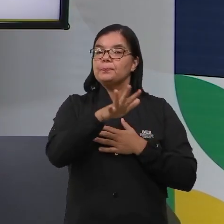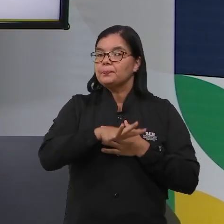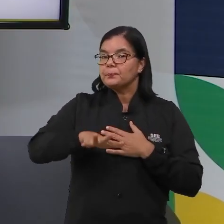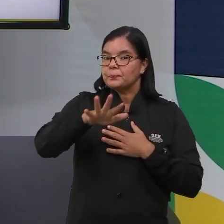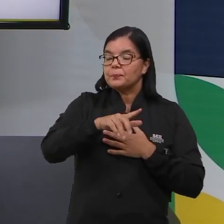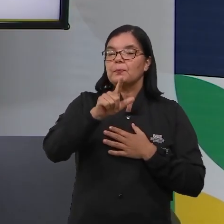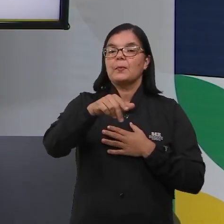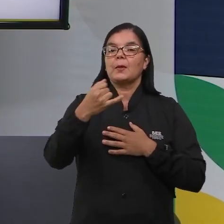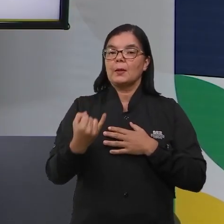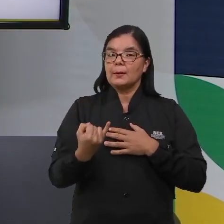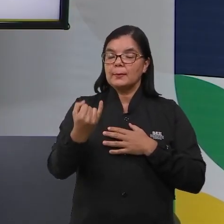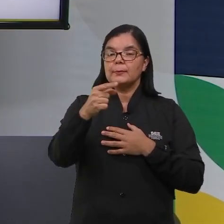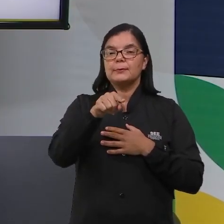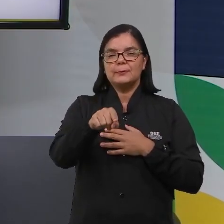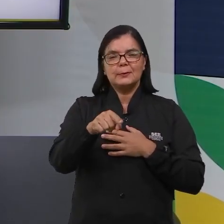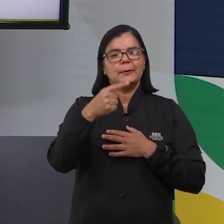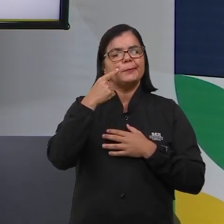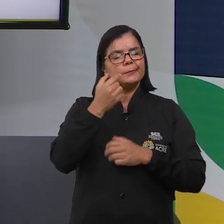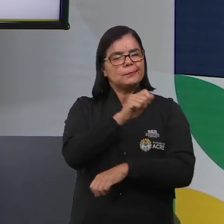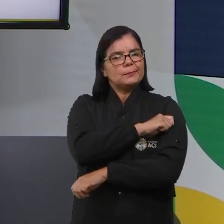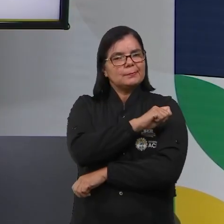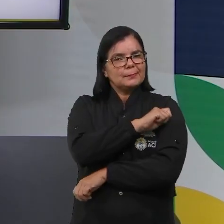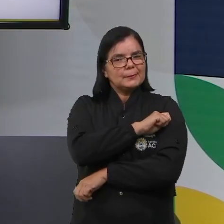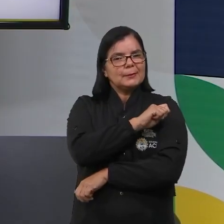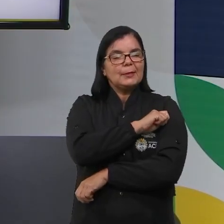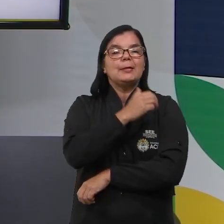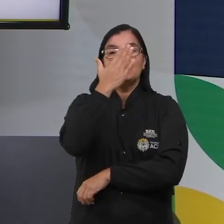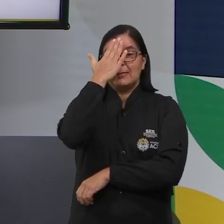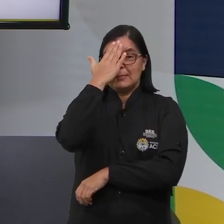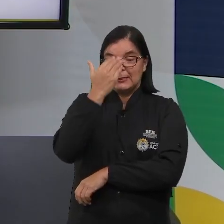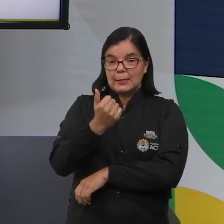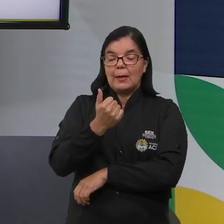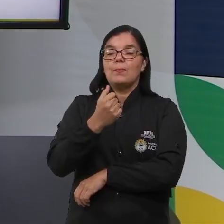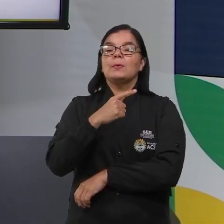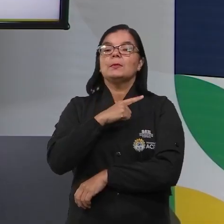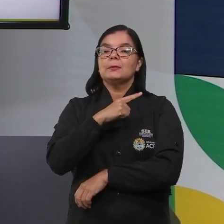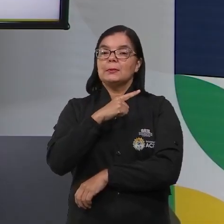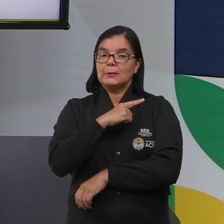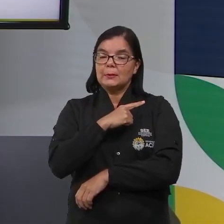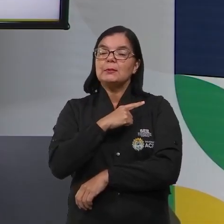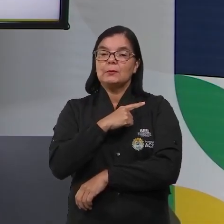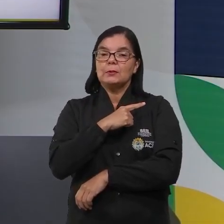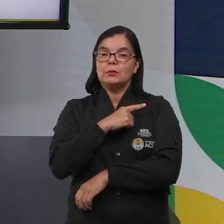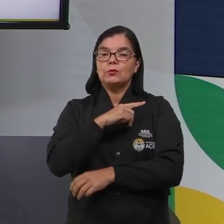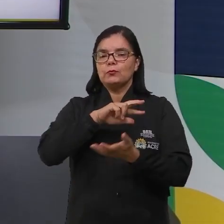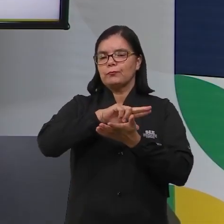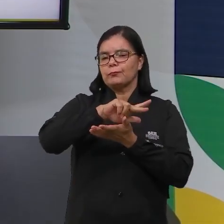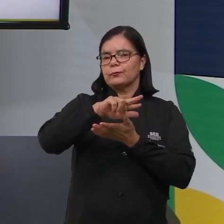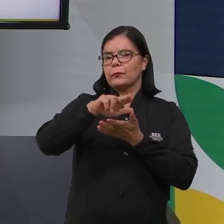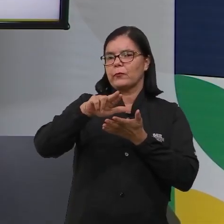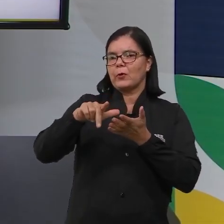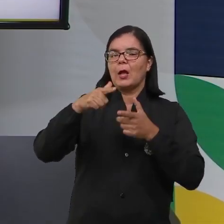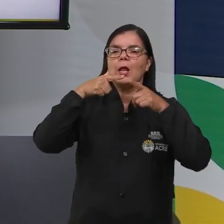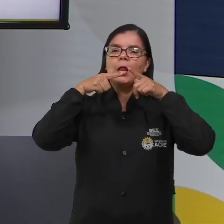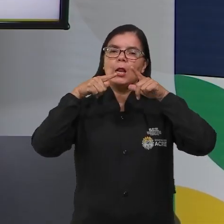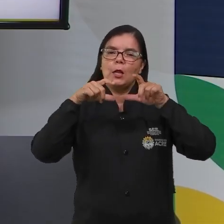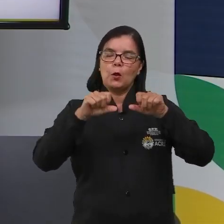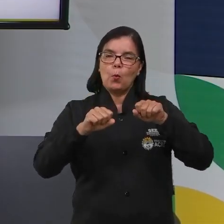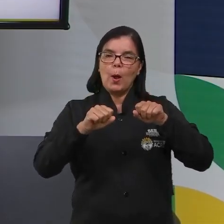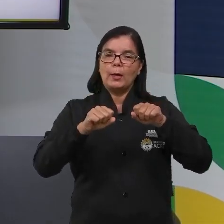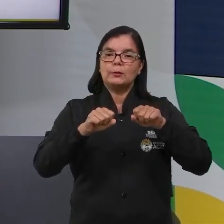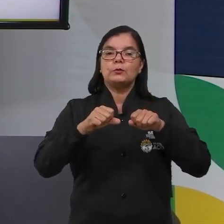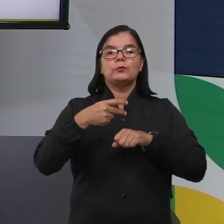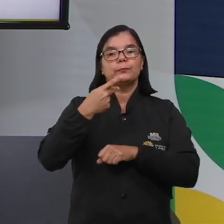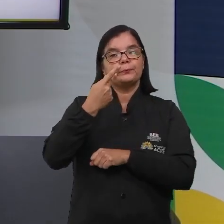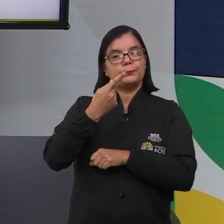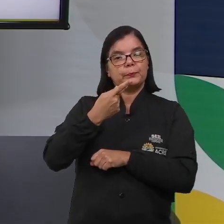é importante que você, enquanto estudante, saiba a existência das várias linguagens. Linguagem verbal,